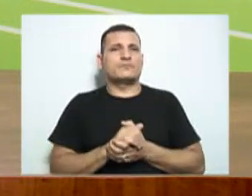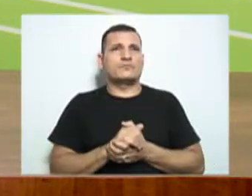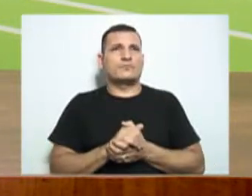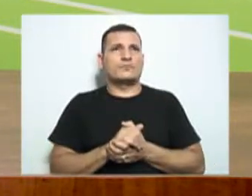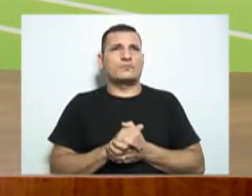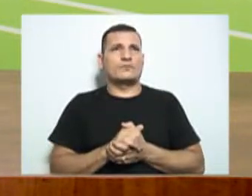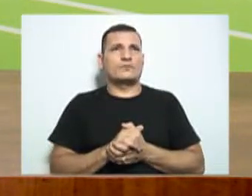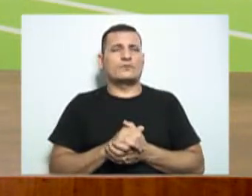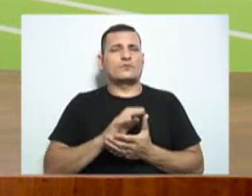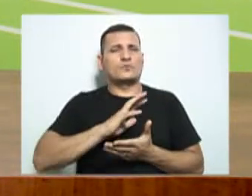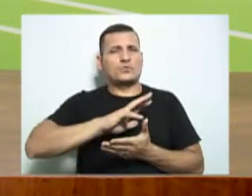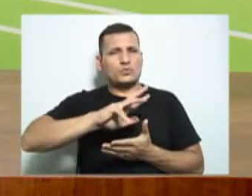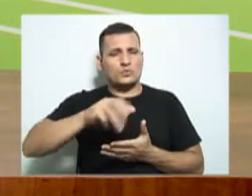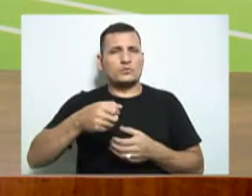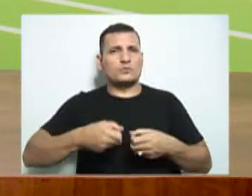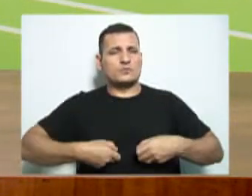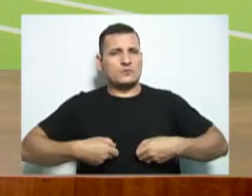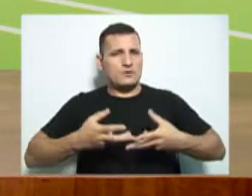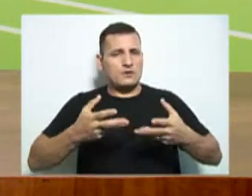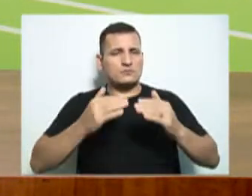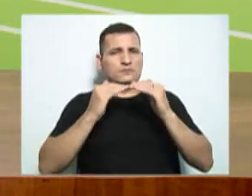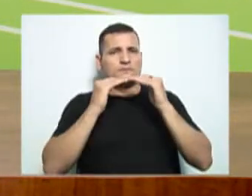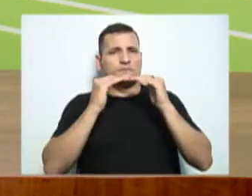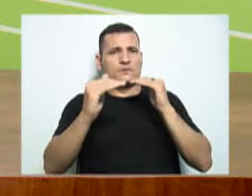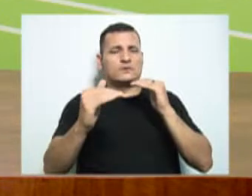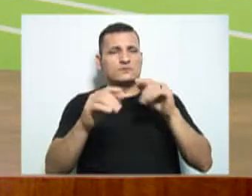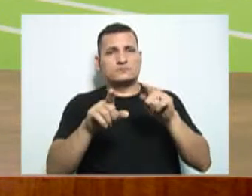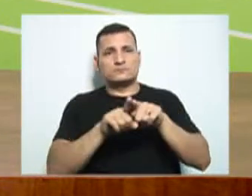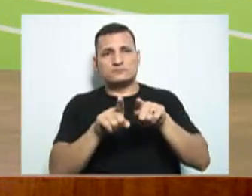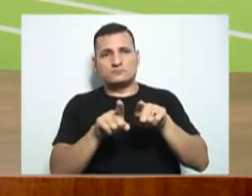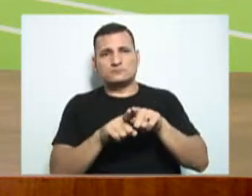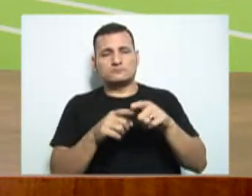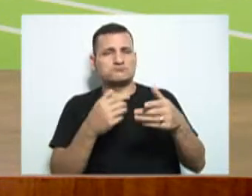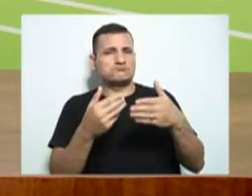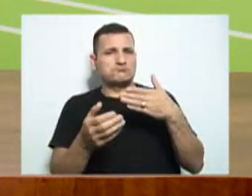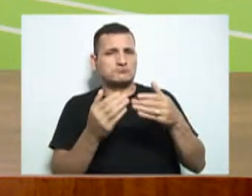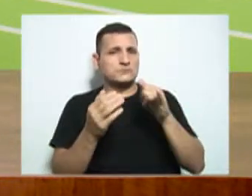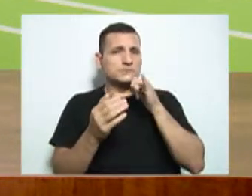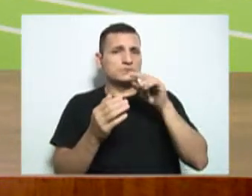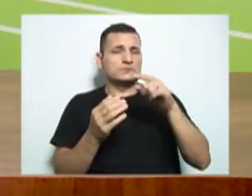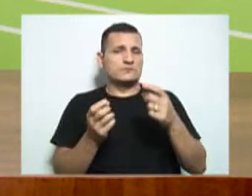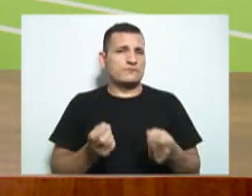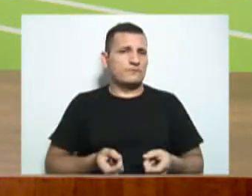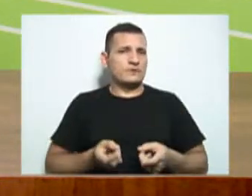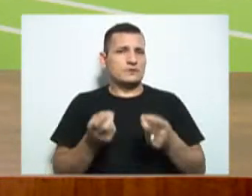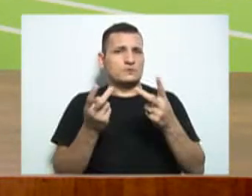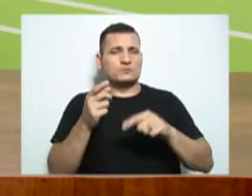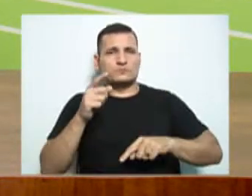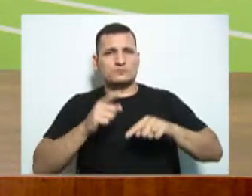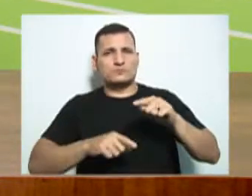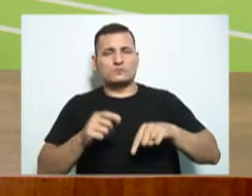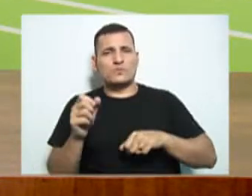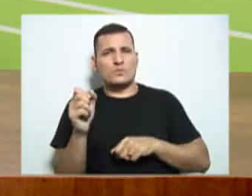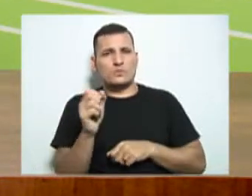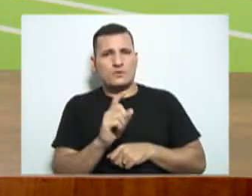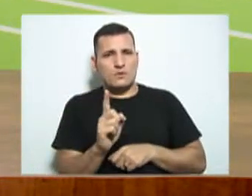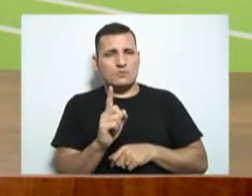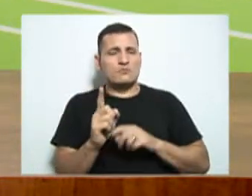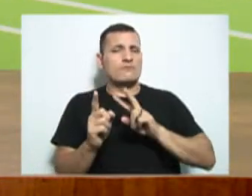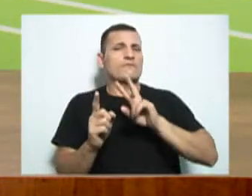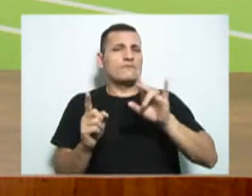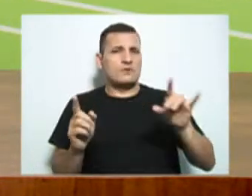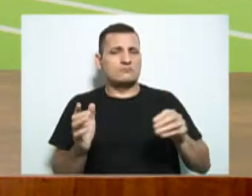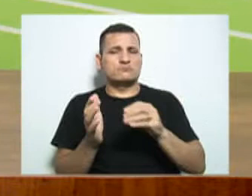os custos fixos, independente de você ter vendido o pudim ou não, ele vai para